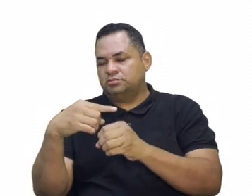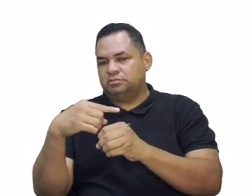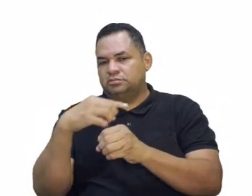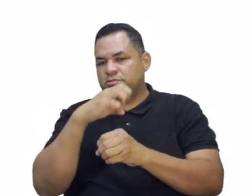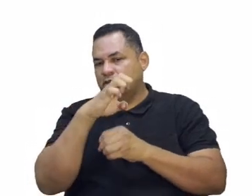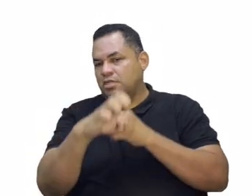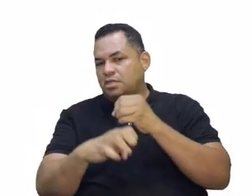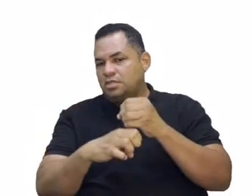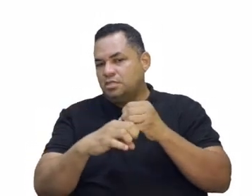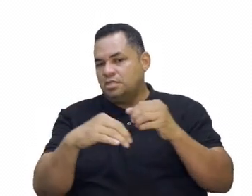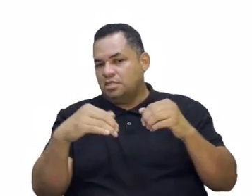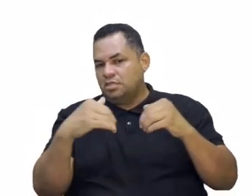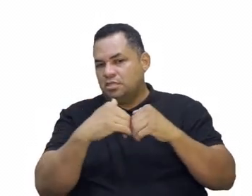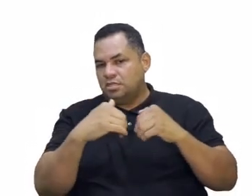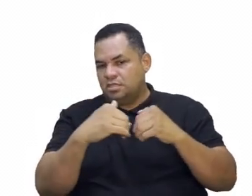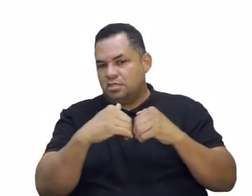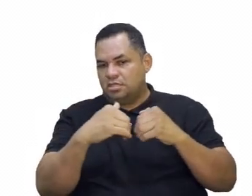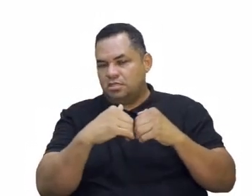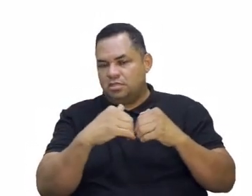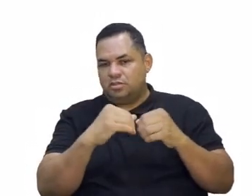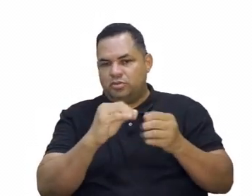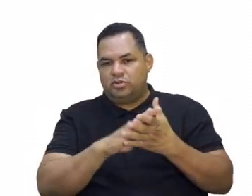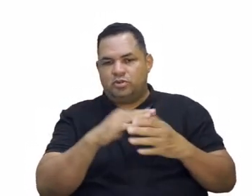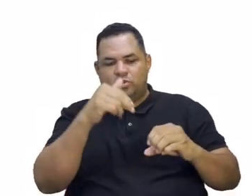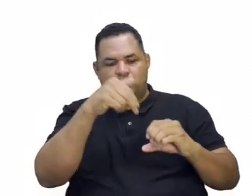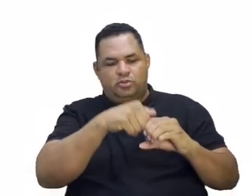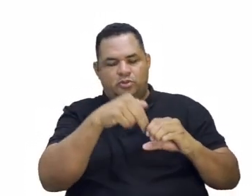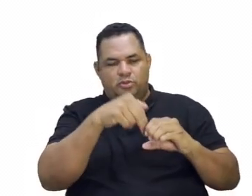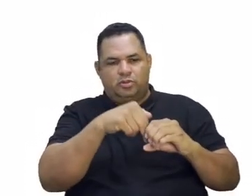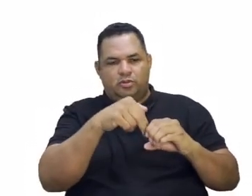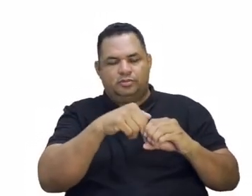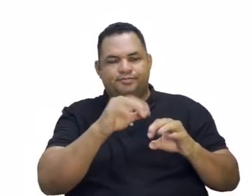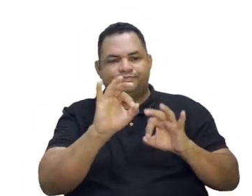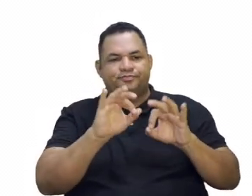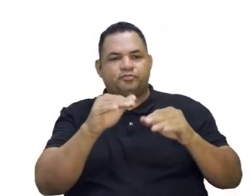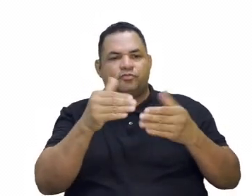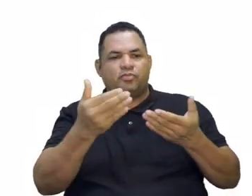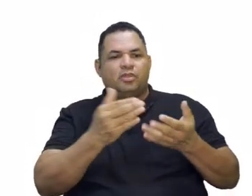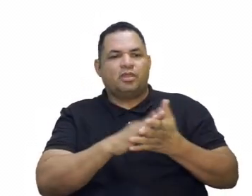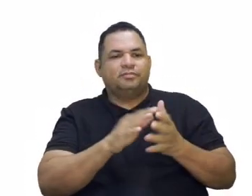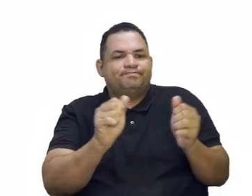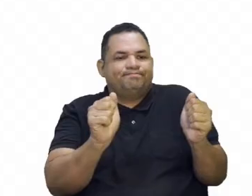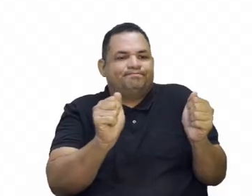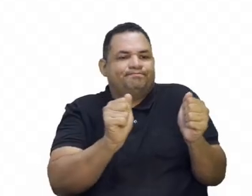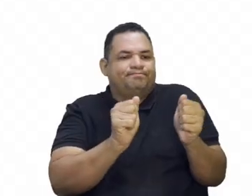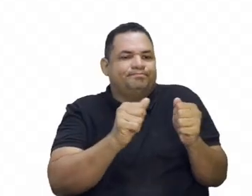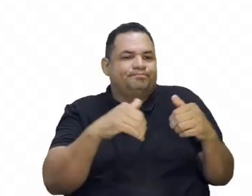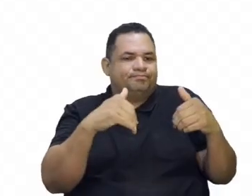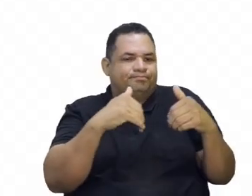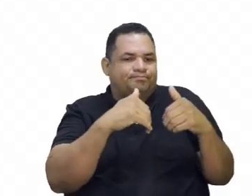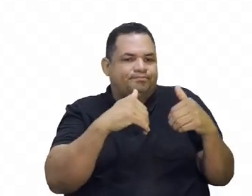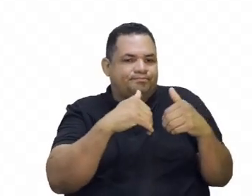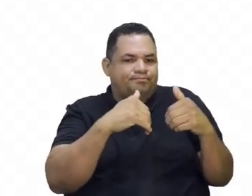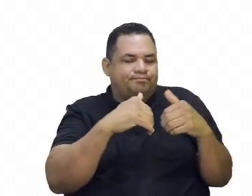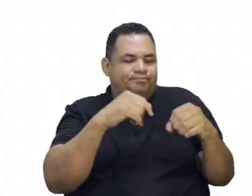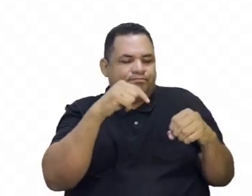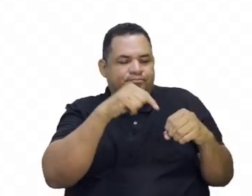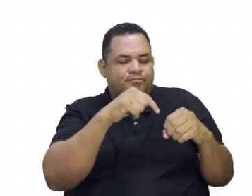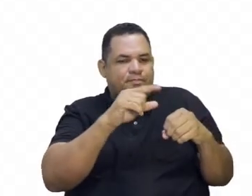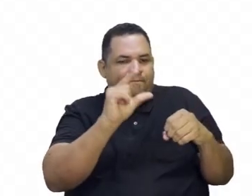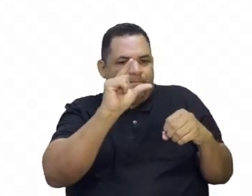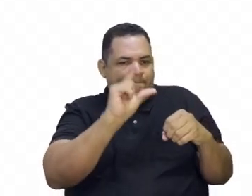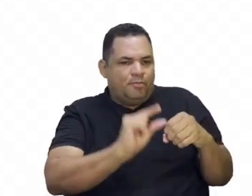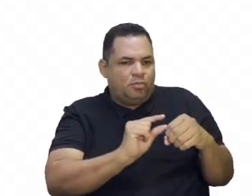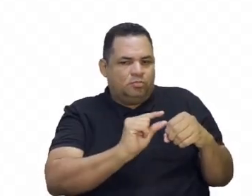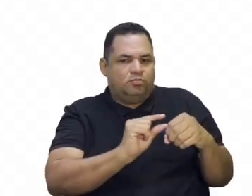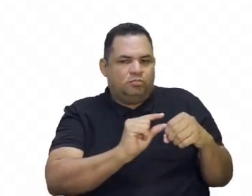retido pela atração que ele tem com o núcleo do átomo. Então, quanto mais próximo do núcleo fosse a camada, menor